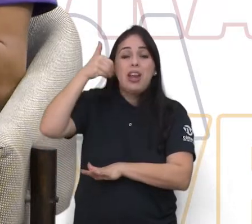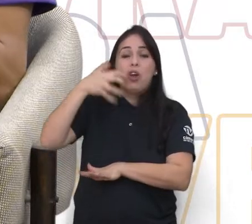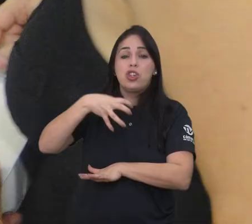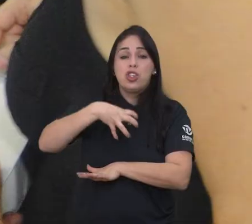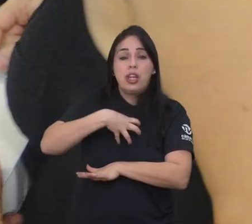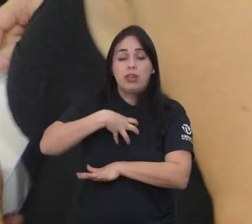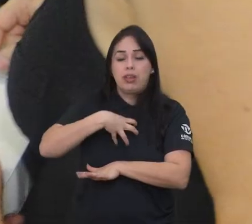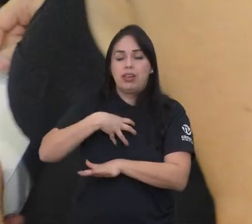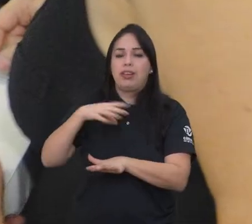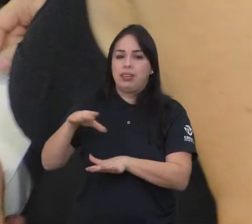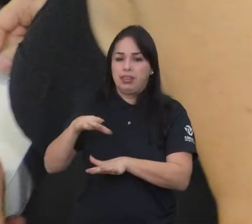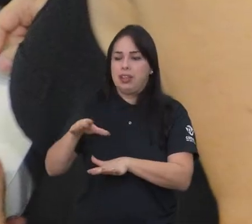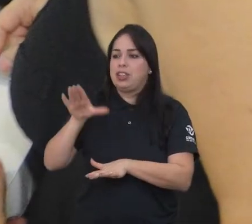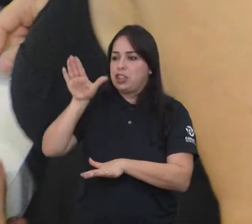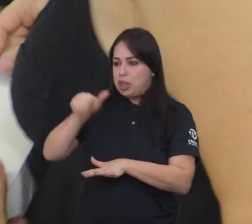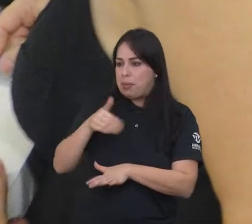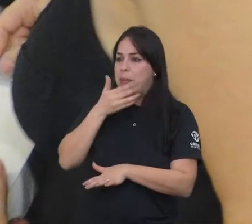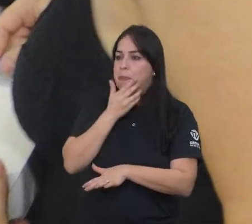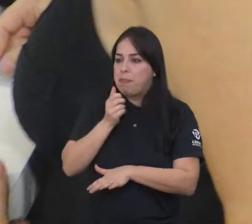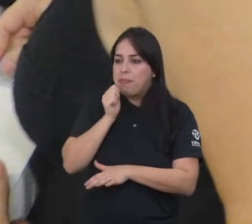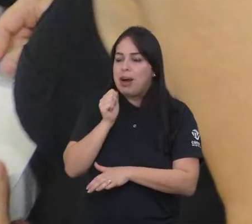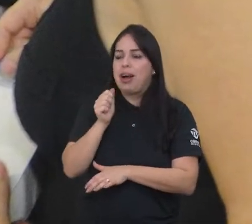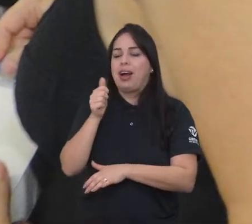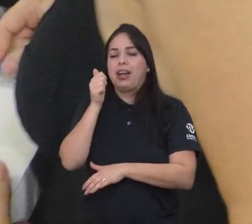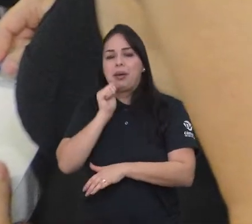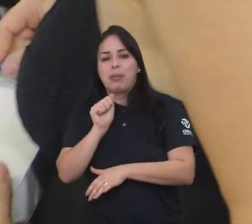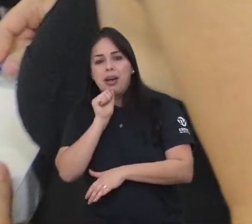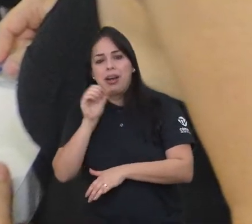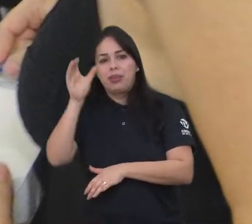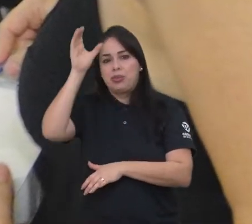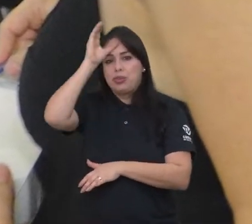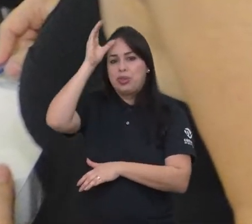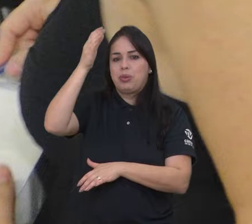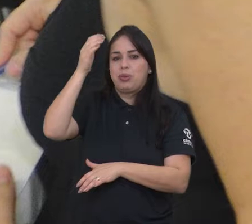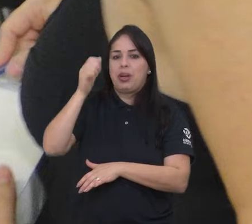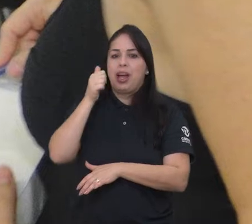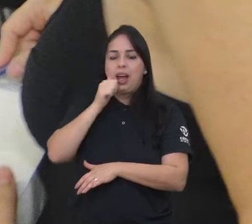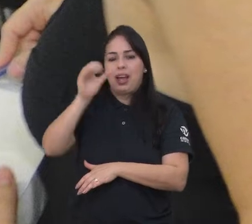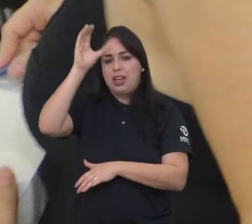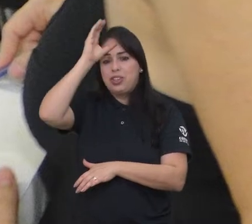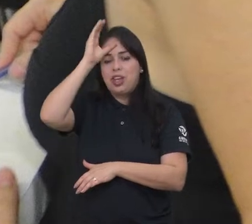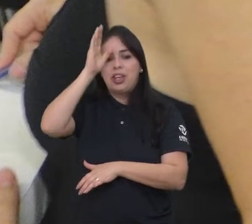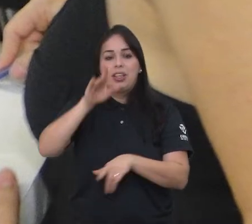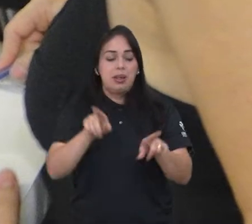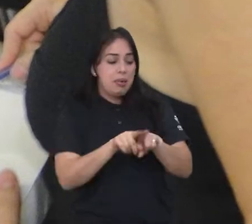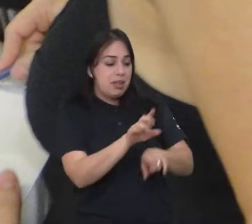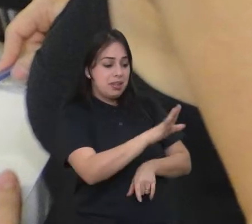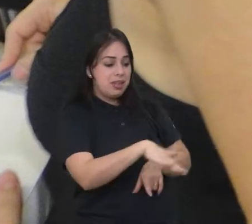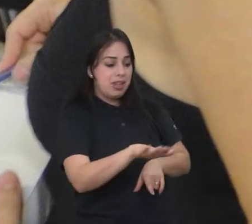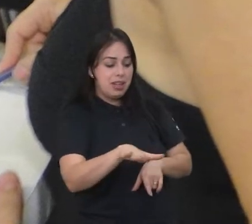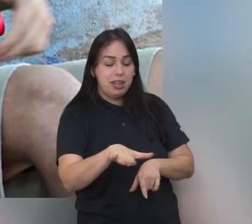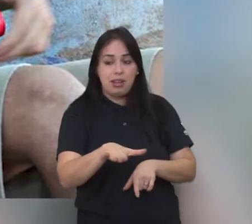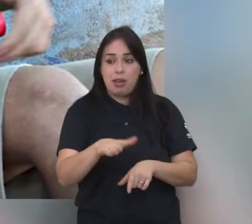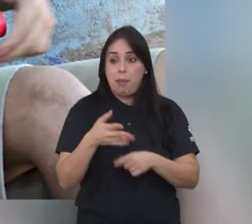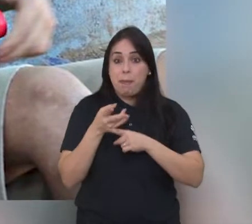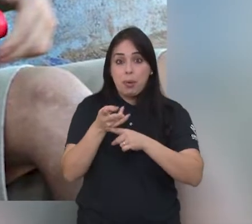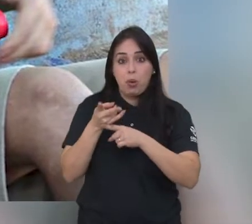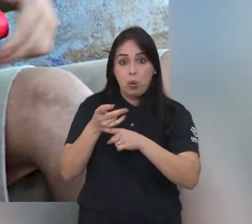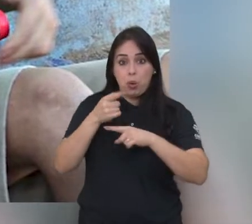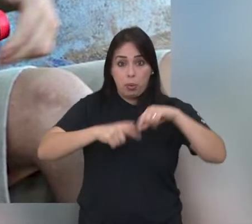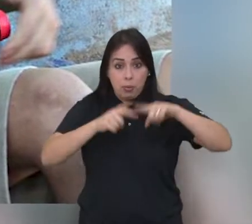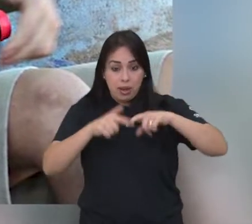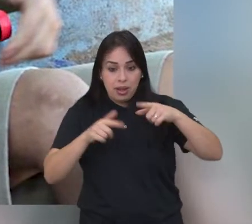fórmula junta o pai, a mãe, o tio, a tia, traz as crianças, junta os materiais e estudam